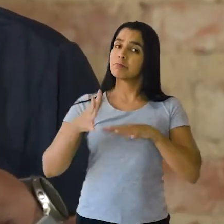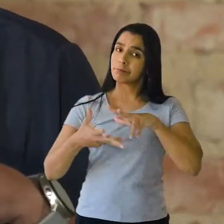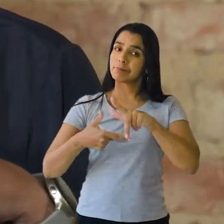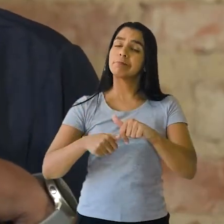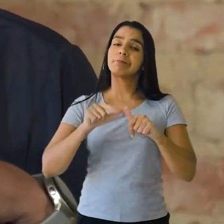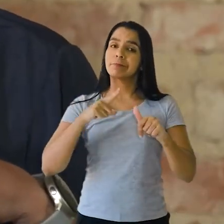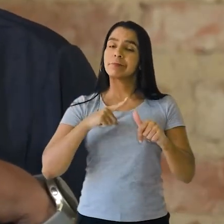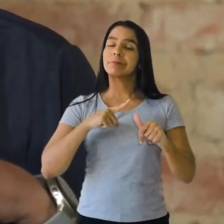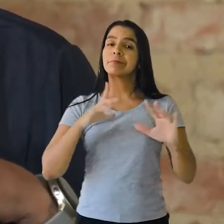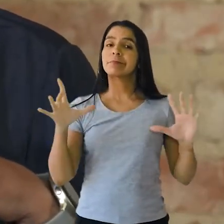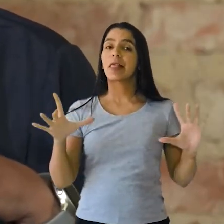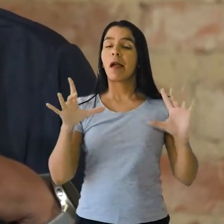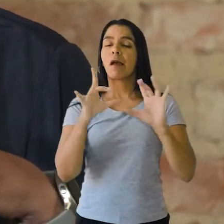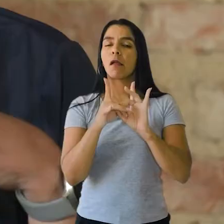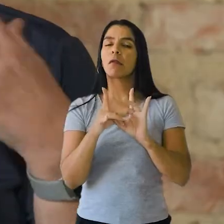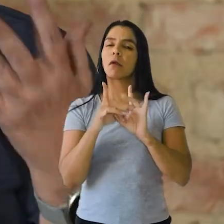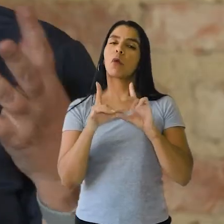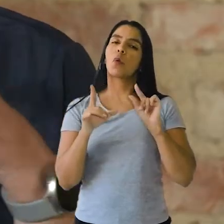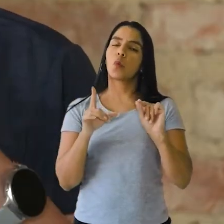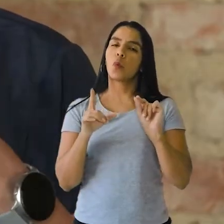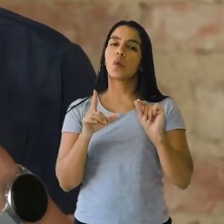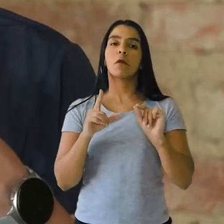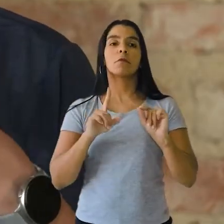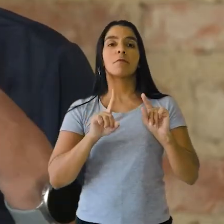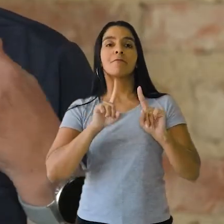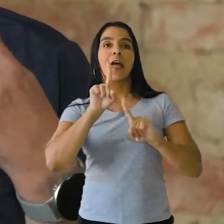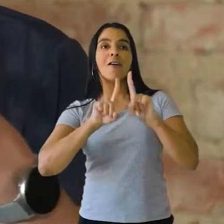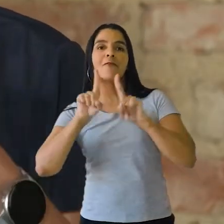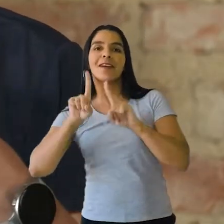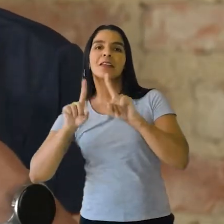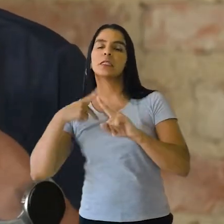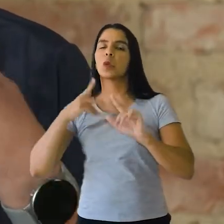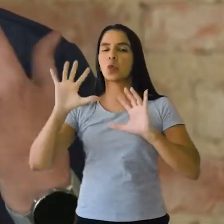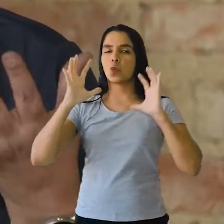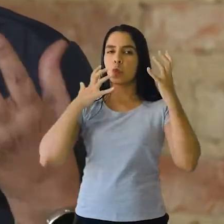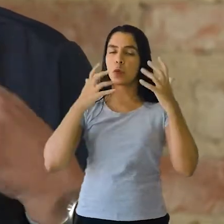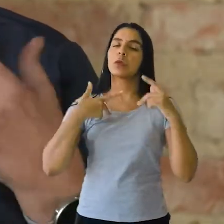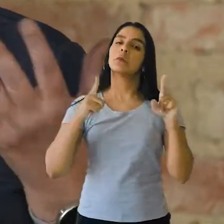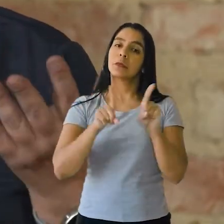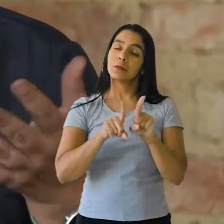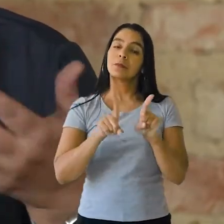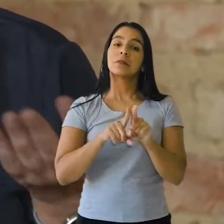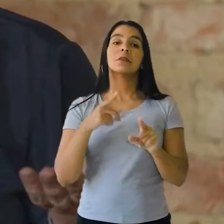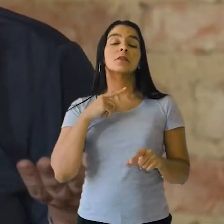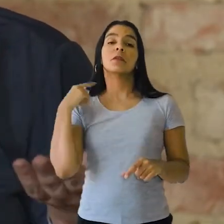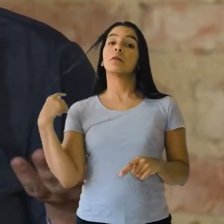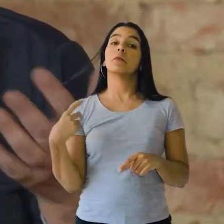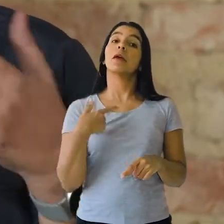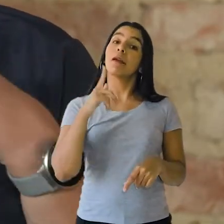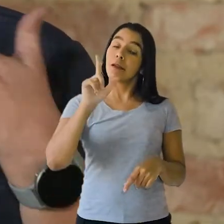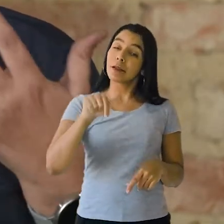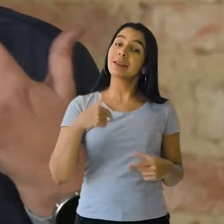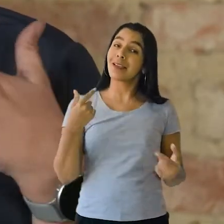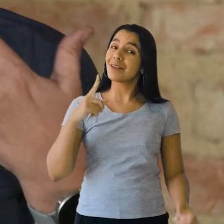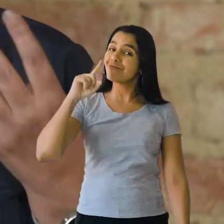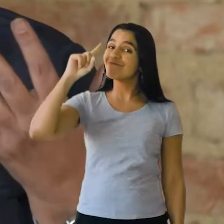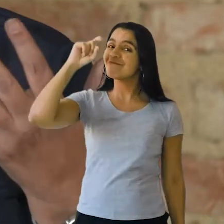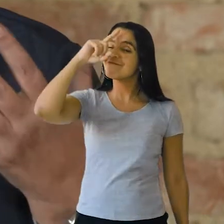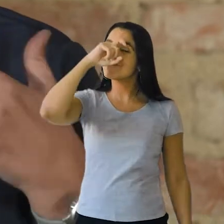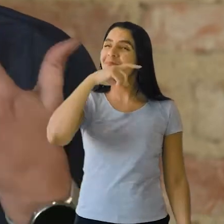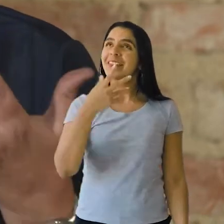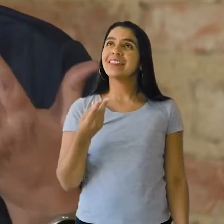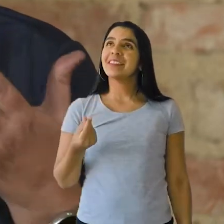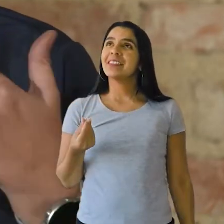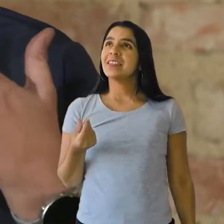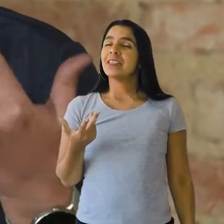da evolução geológica do nosso planeta, estão estritamente relacionados com a variação do clima, de uma forma